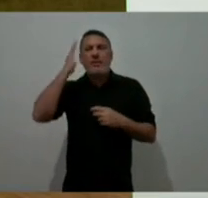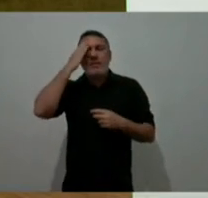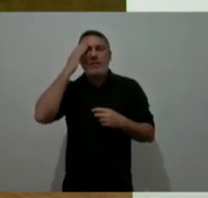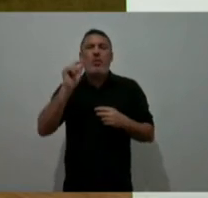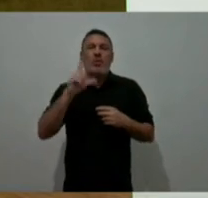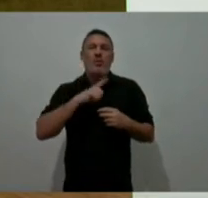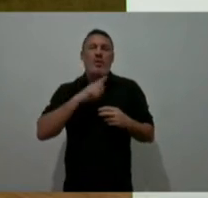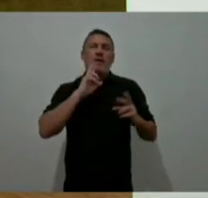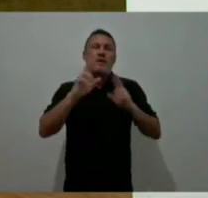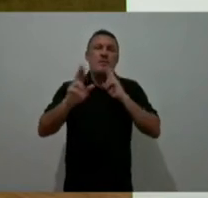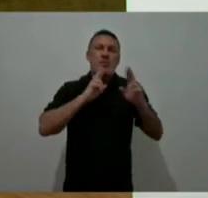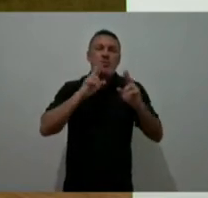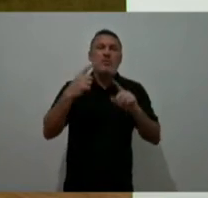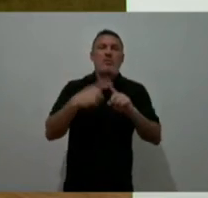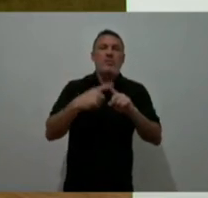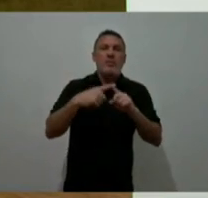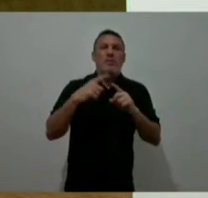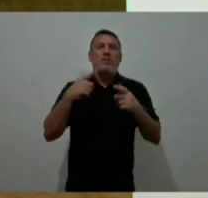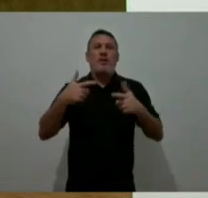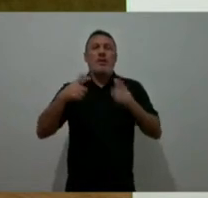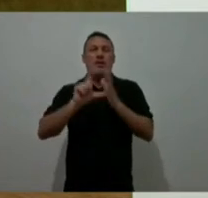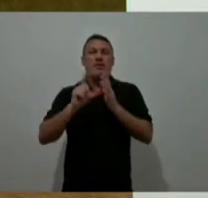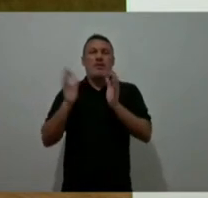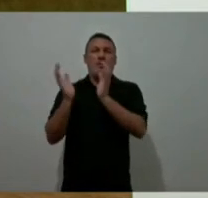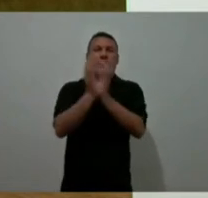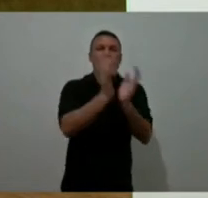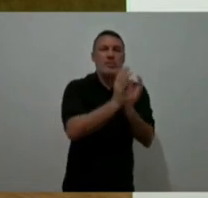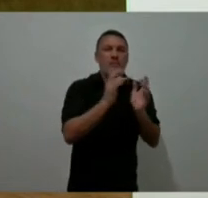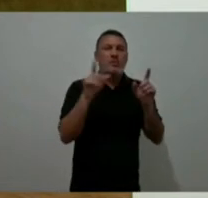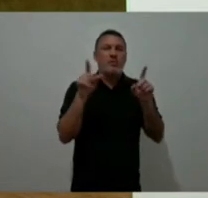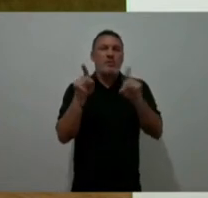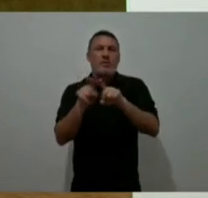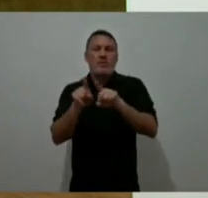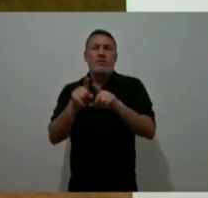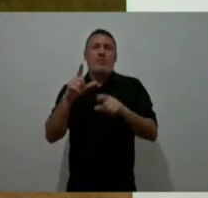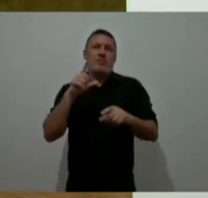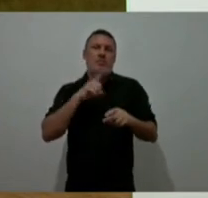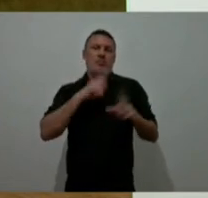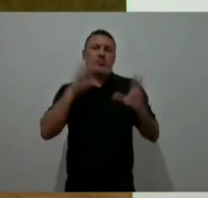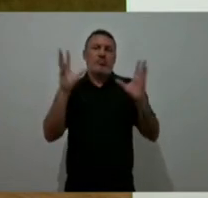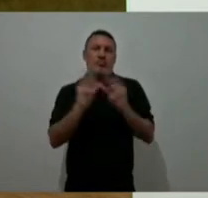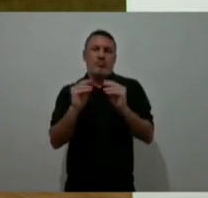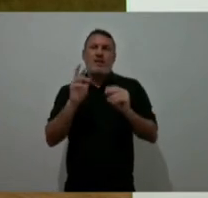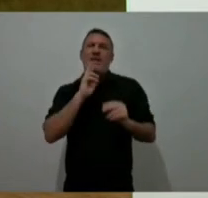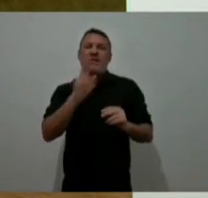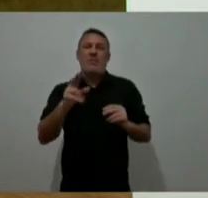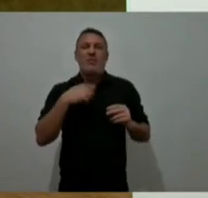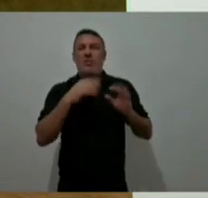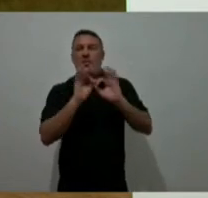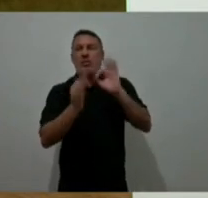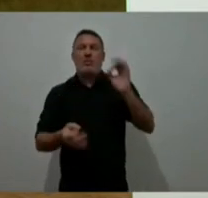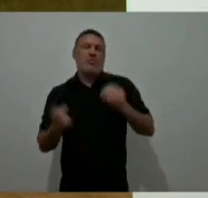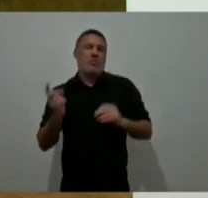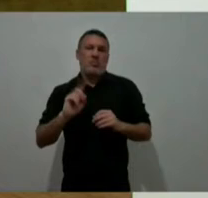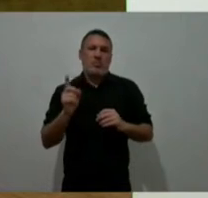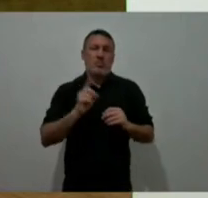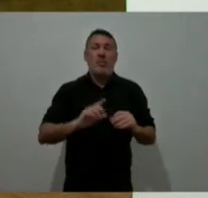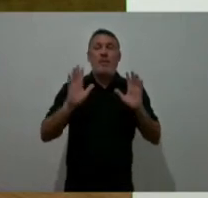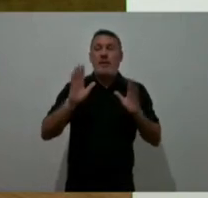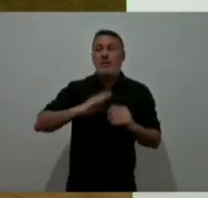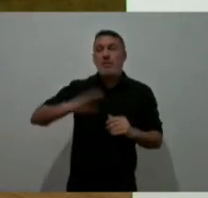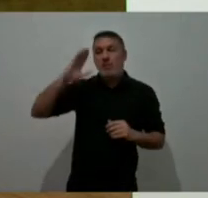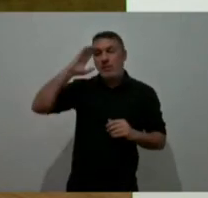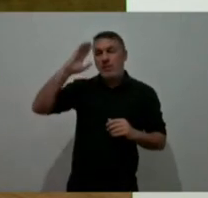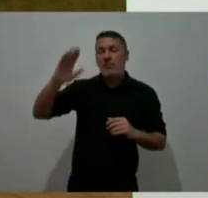tanto o doutor Zé Armando como o doutor Nelson Jobim foram sucintos nas suas respostas, eu não quero ficar alongando, mas o fundamental numa